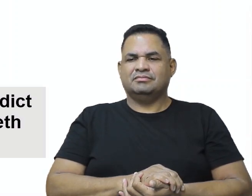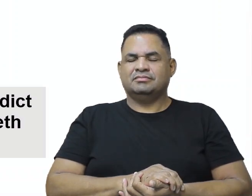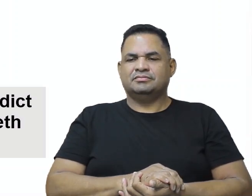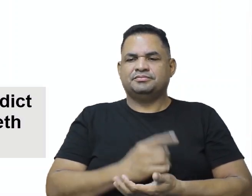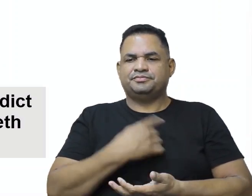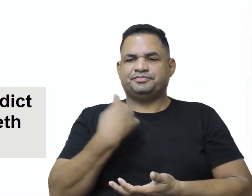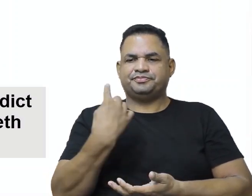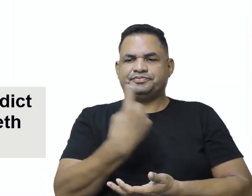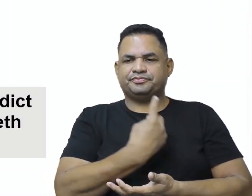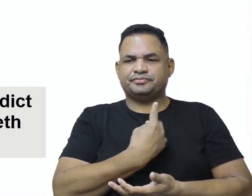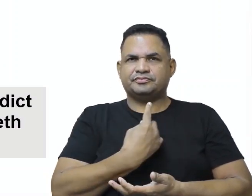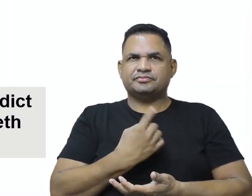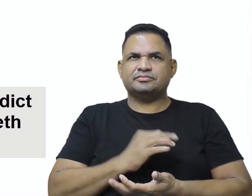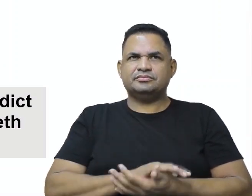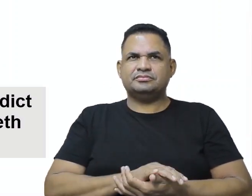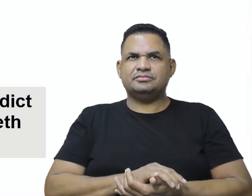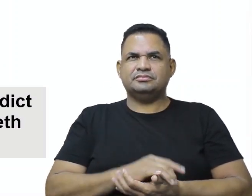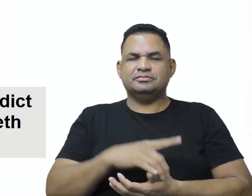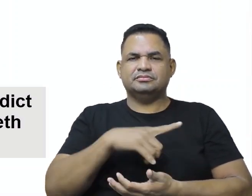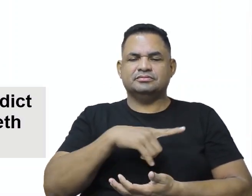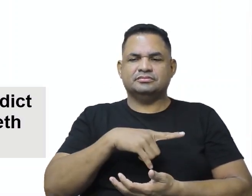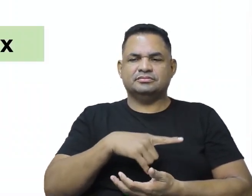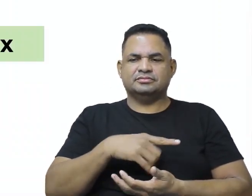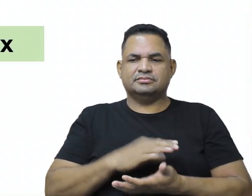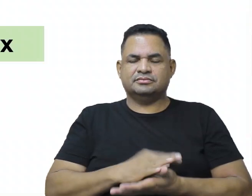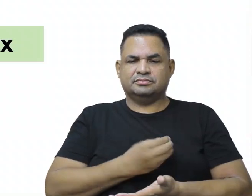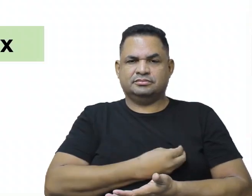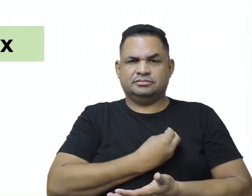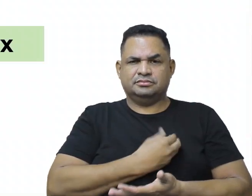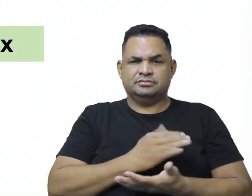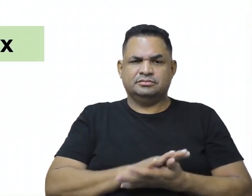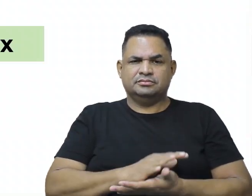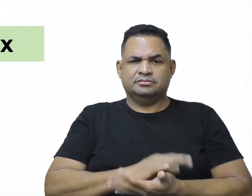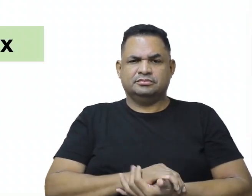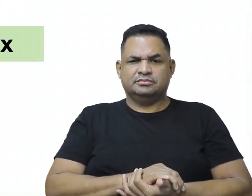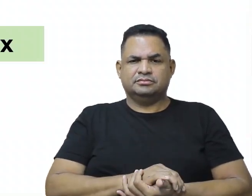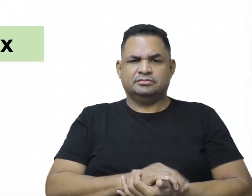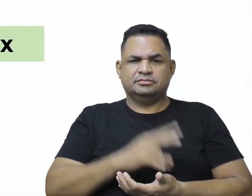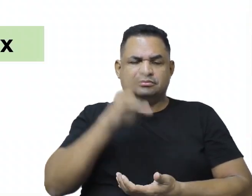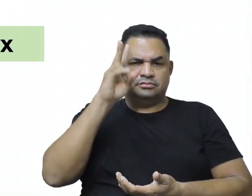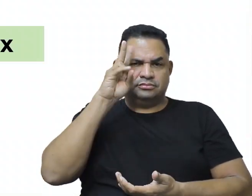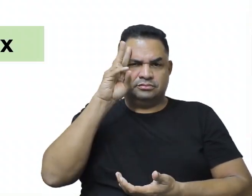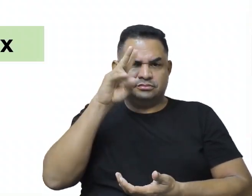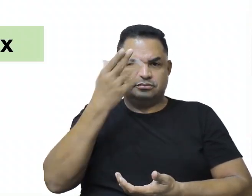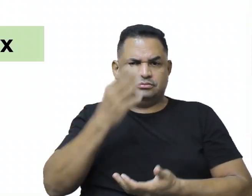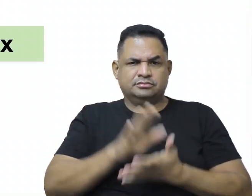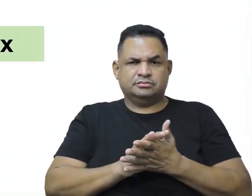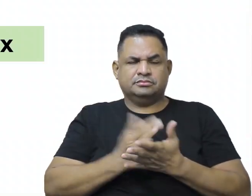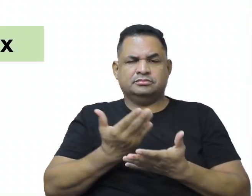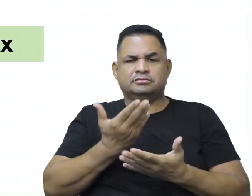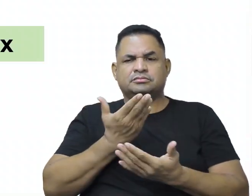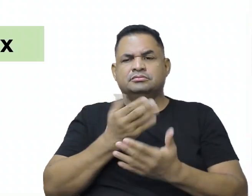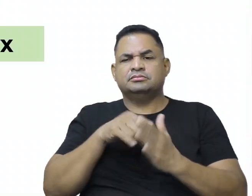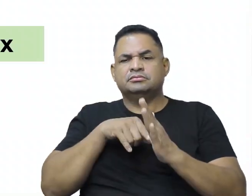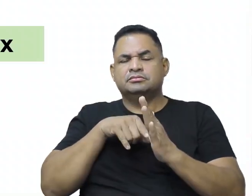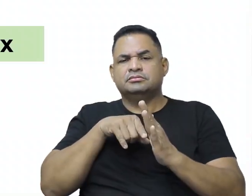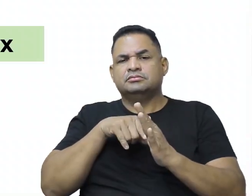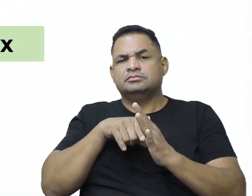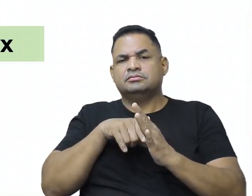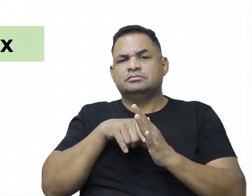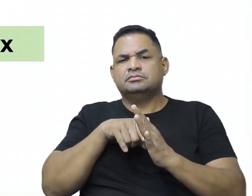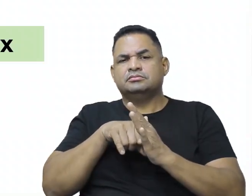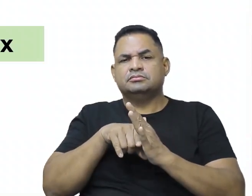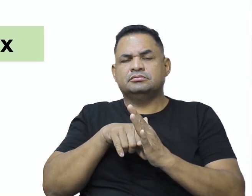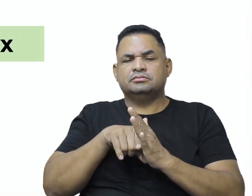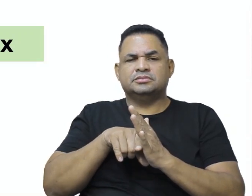o que nós temos é nas nossa vida e a gente traz retoma é o estudo da